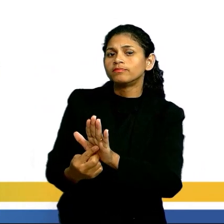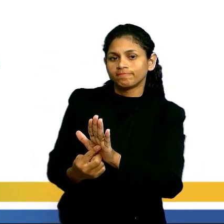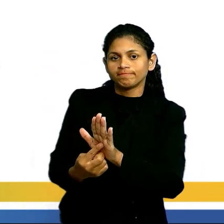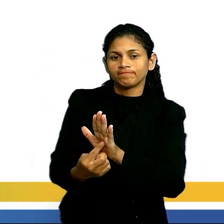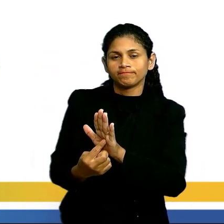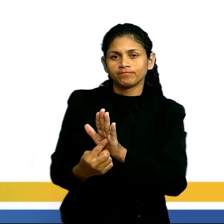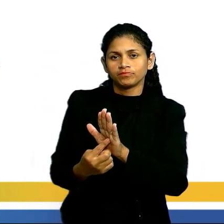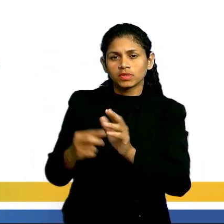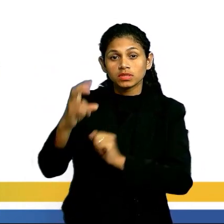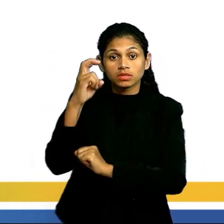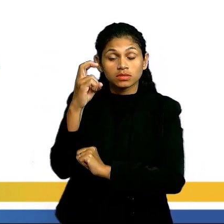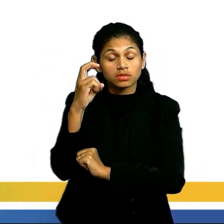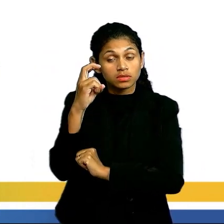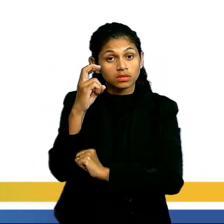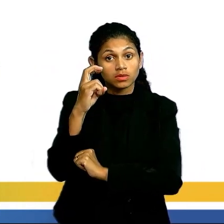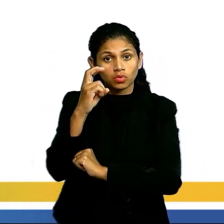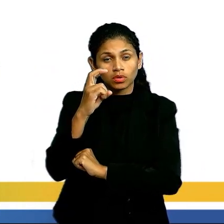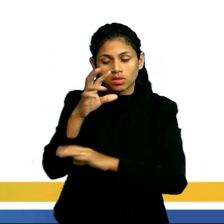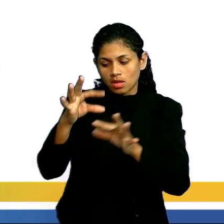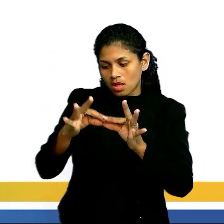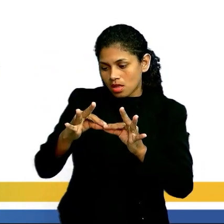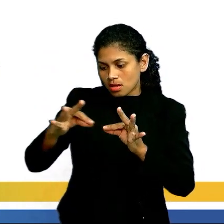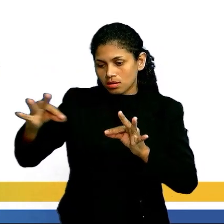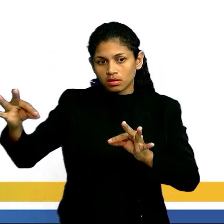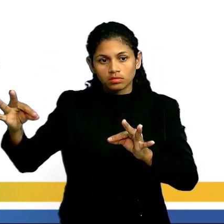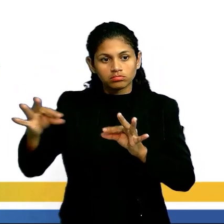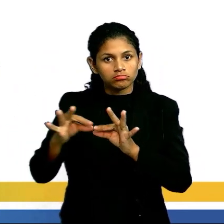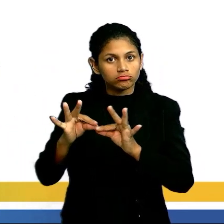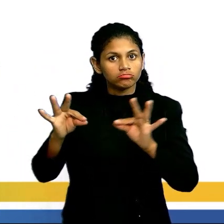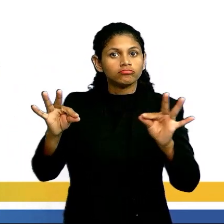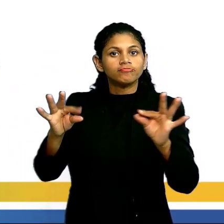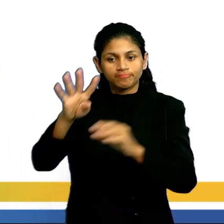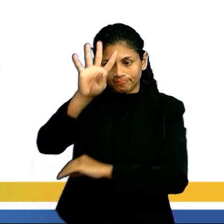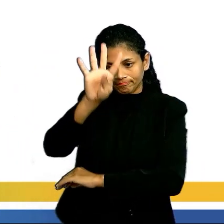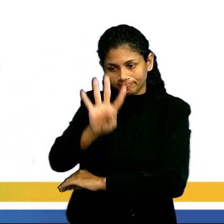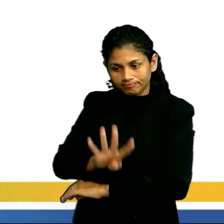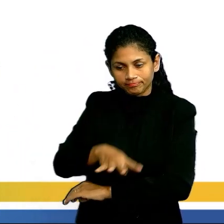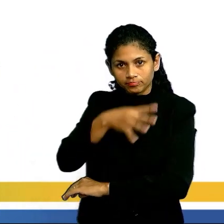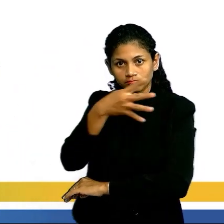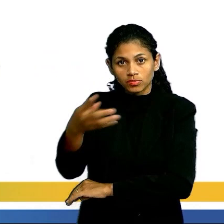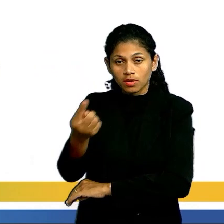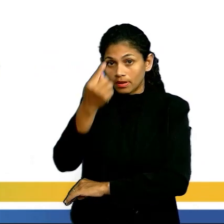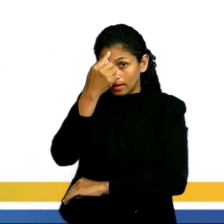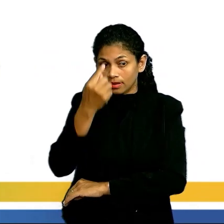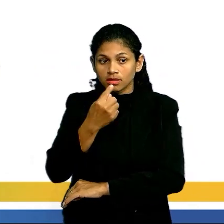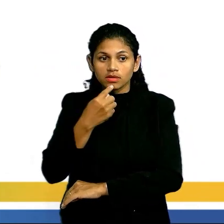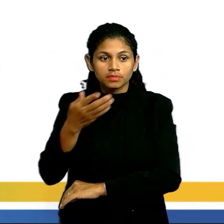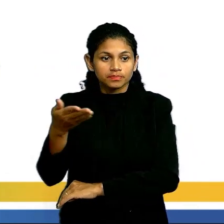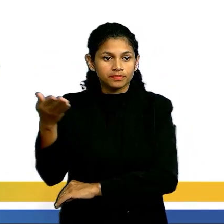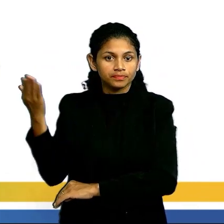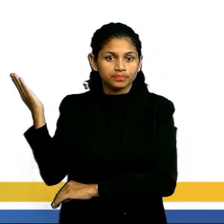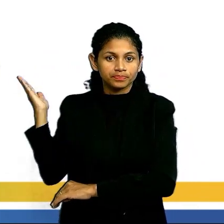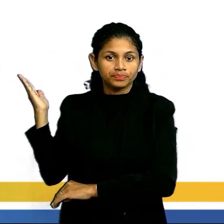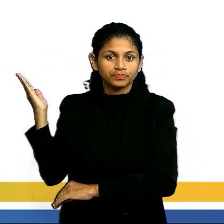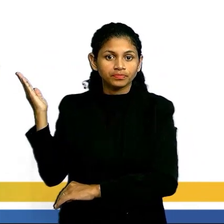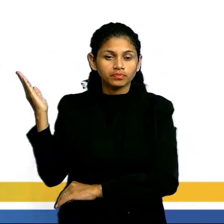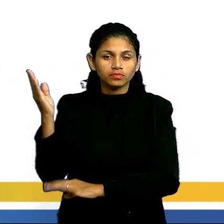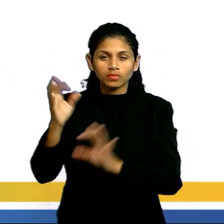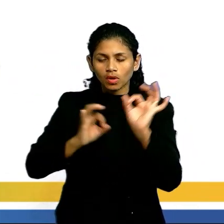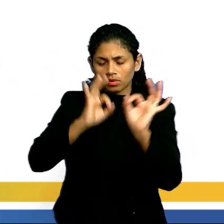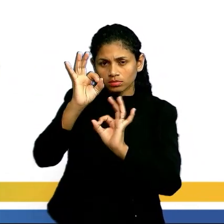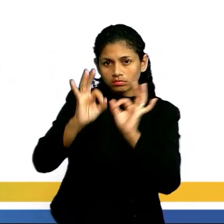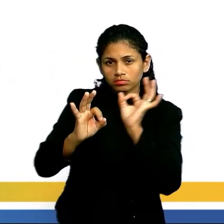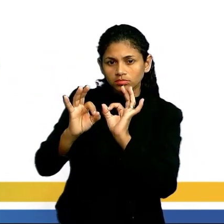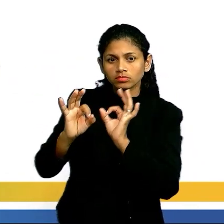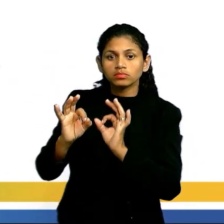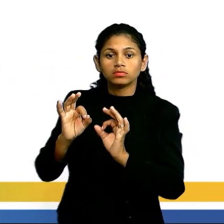5 grandes linhas evolutivas utilizando como critérios de classificação a organização celular